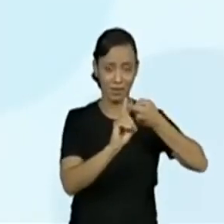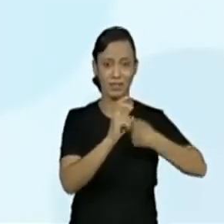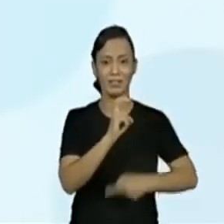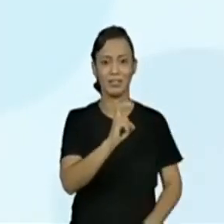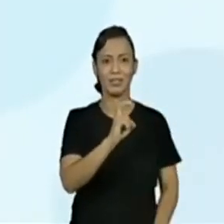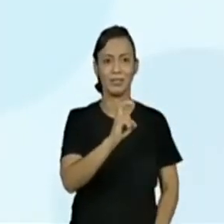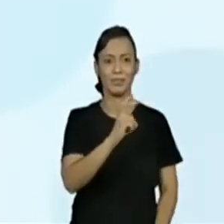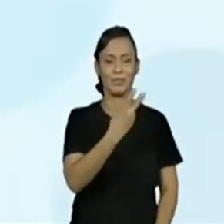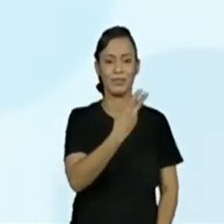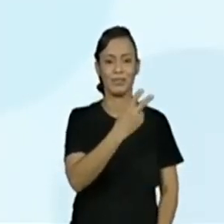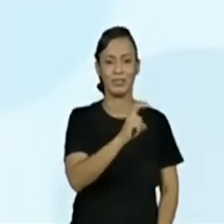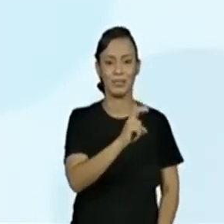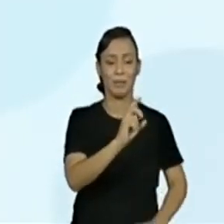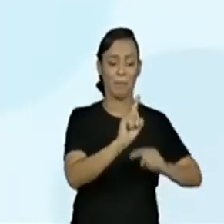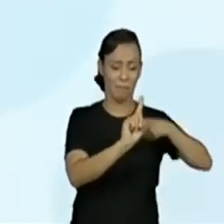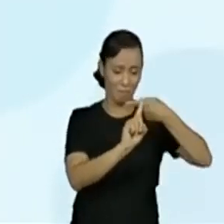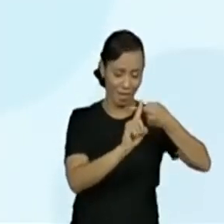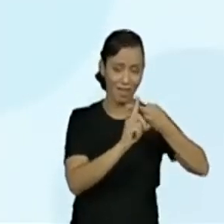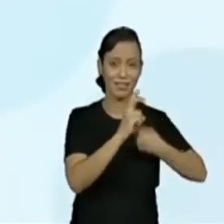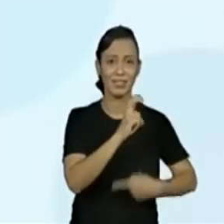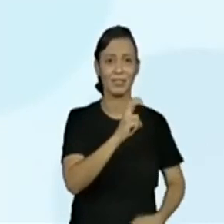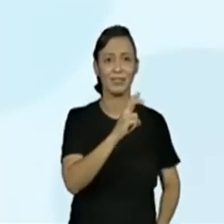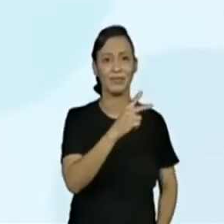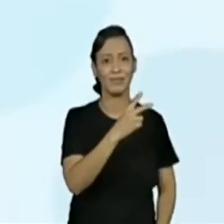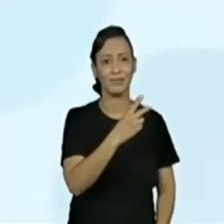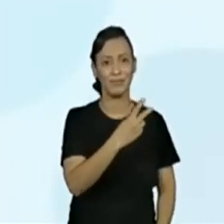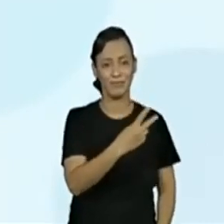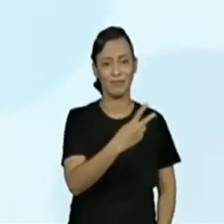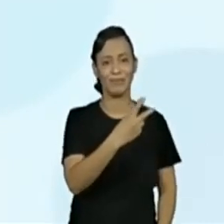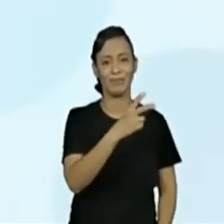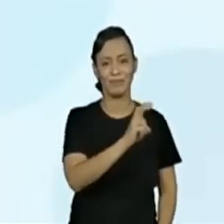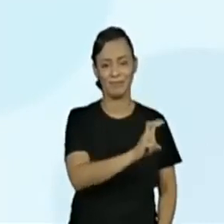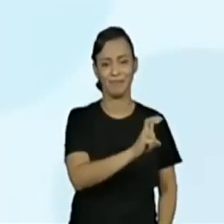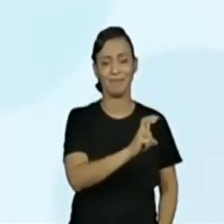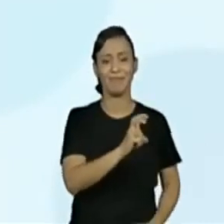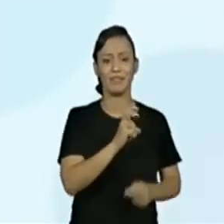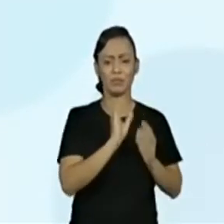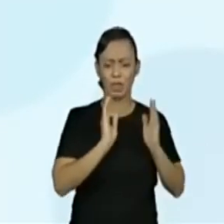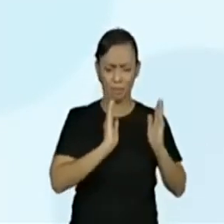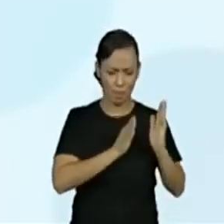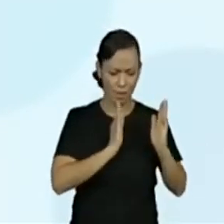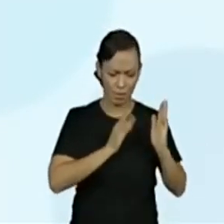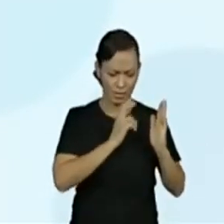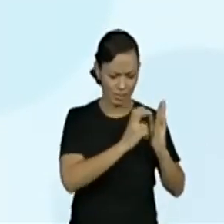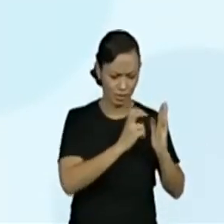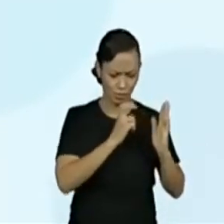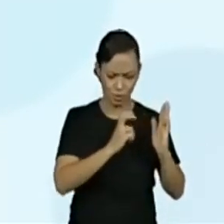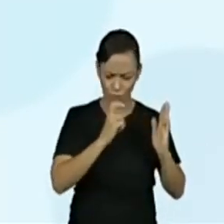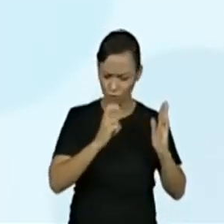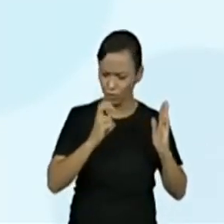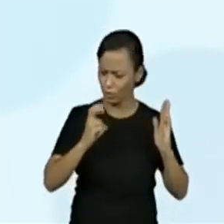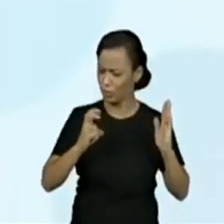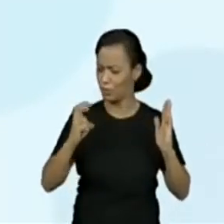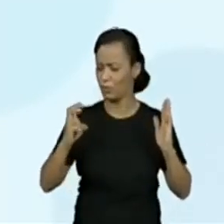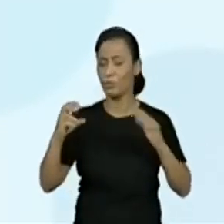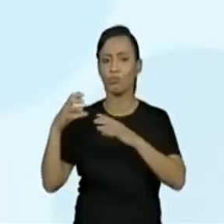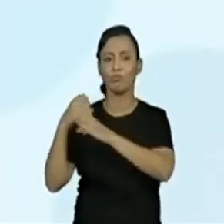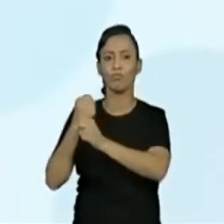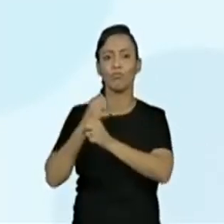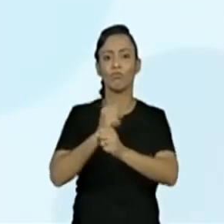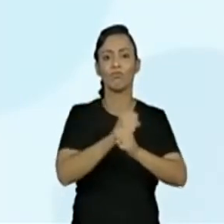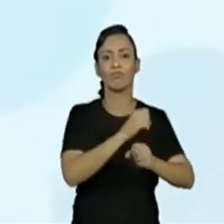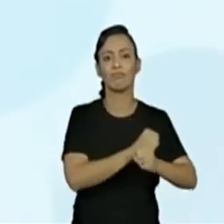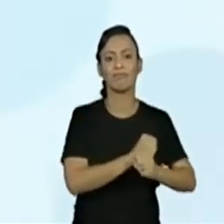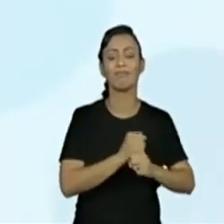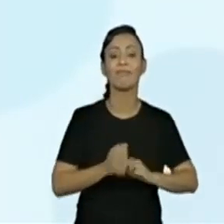o padrão, 5, né, professora? Exatamente, que o padrão é de 5 em 5. E assim por diante. Vamos